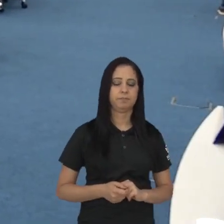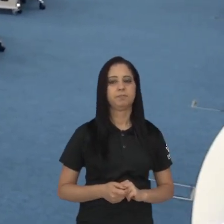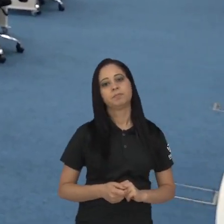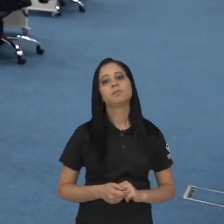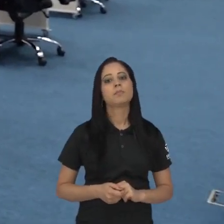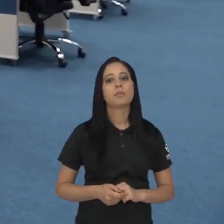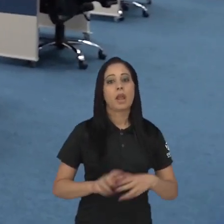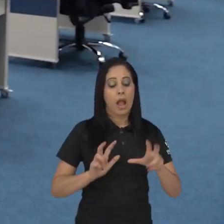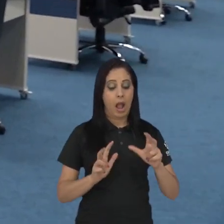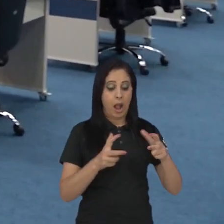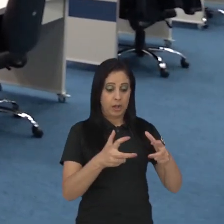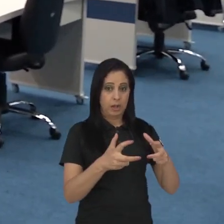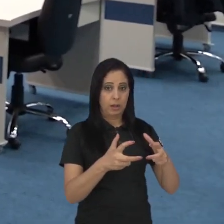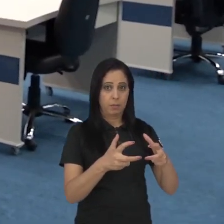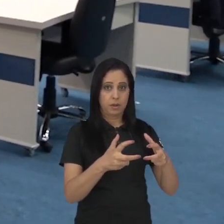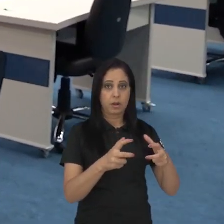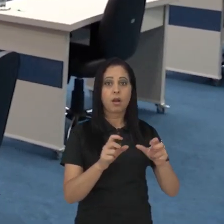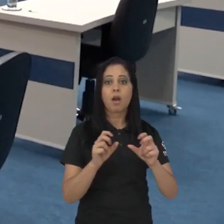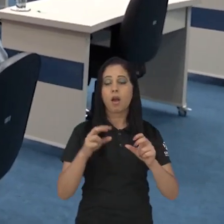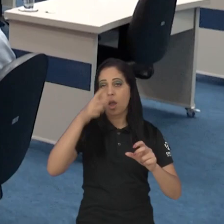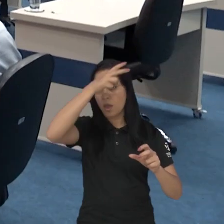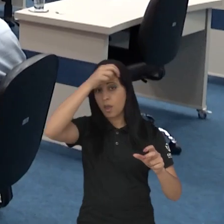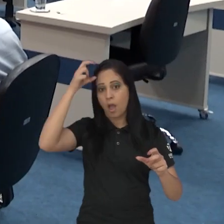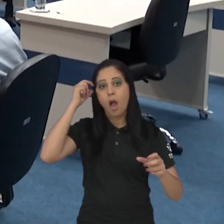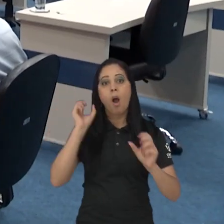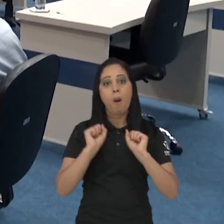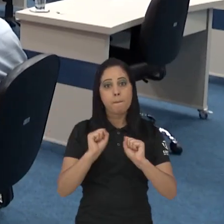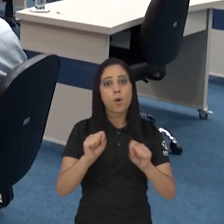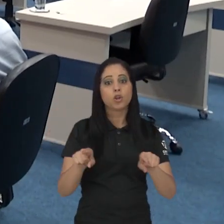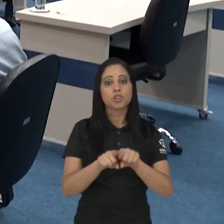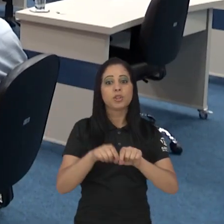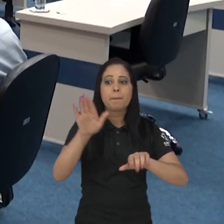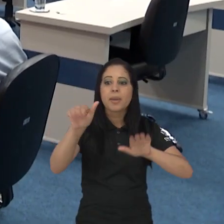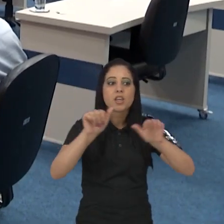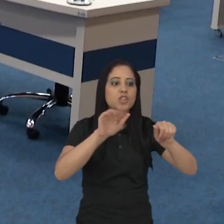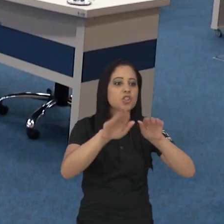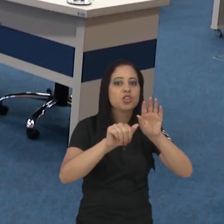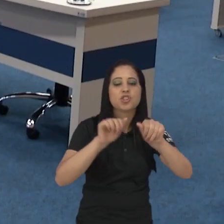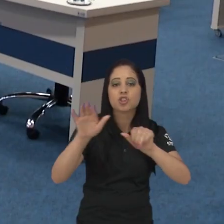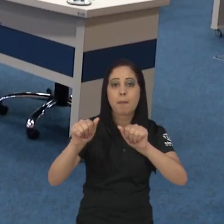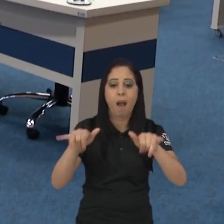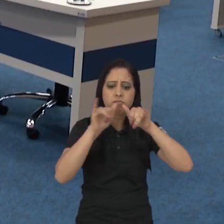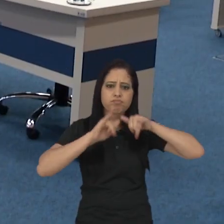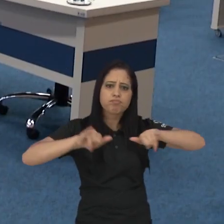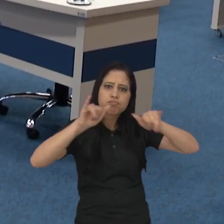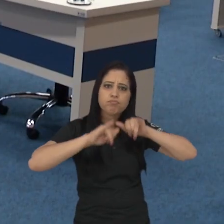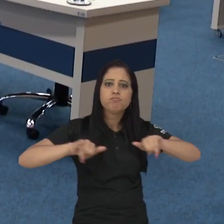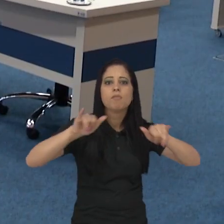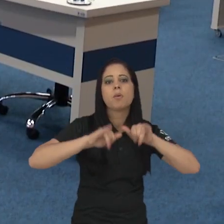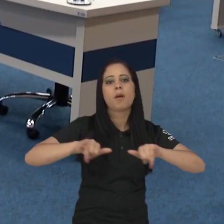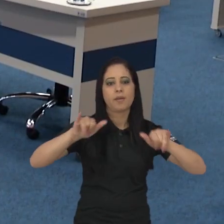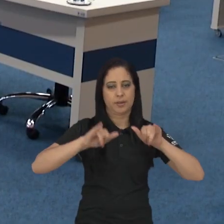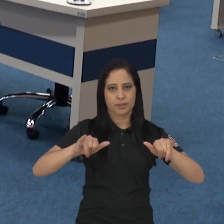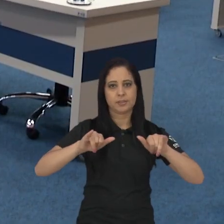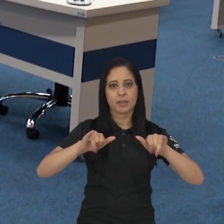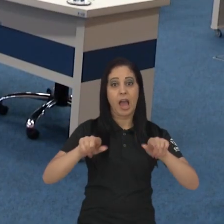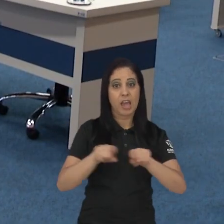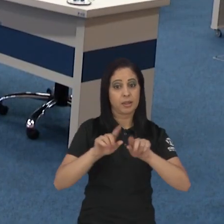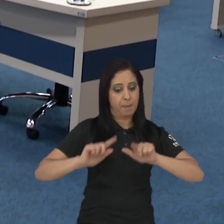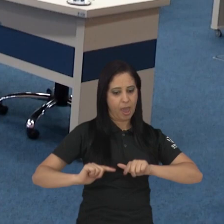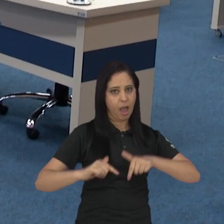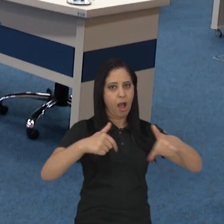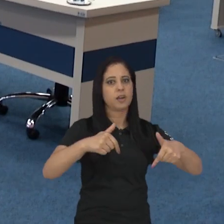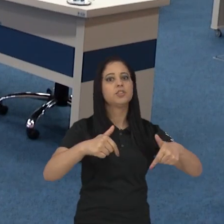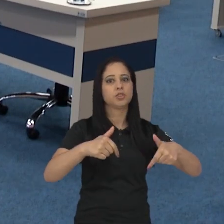com os parlamentares, o poder público pode ajudar a conseguir novos doadores participando da divulgação de campanhas e